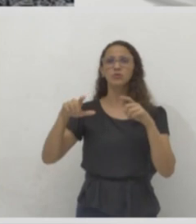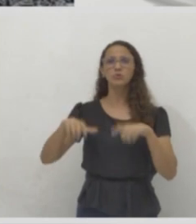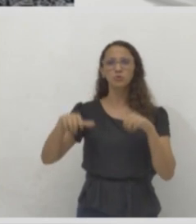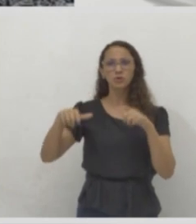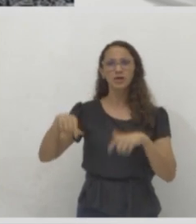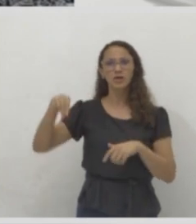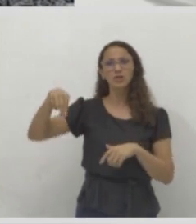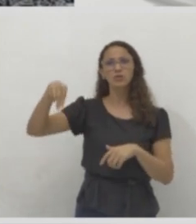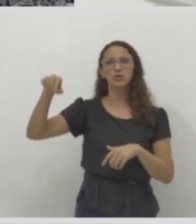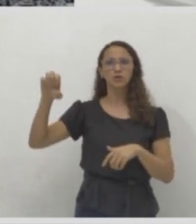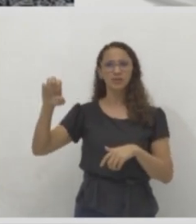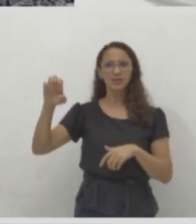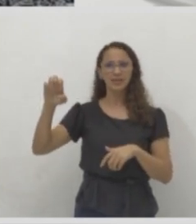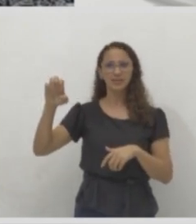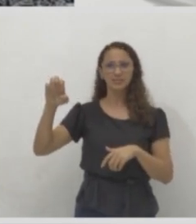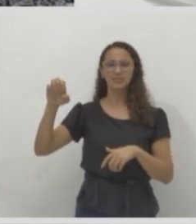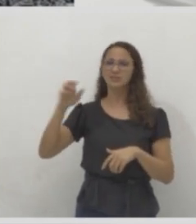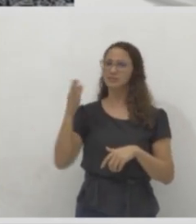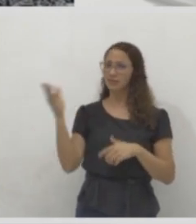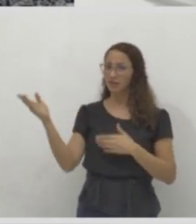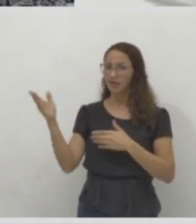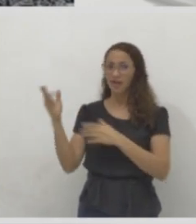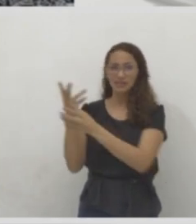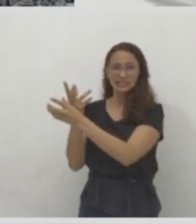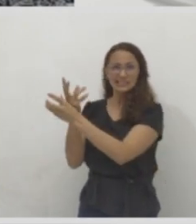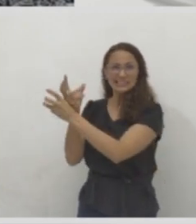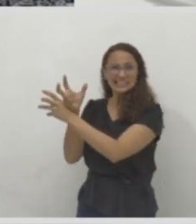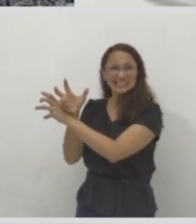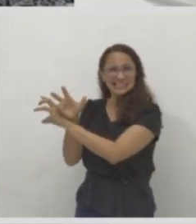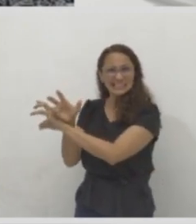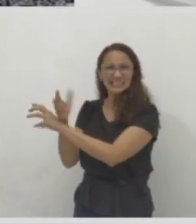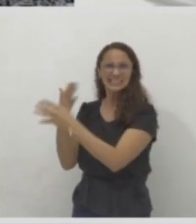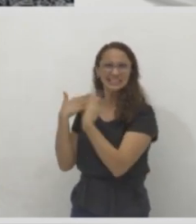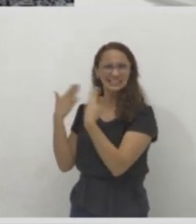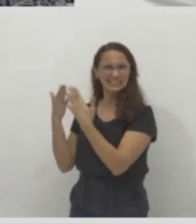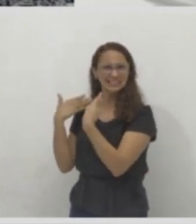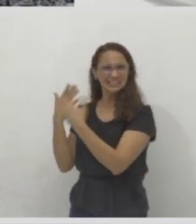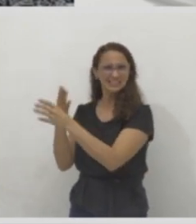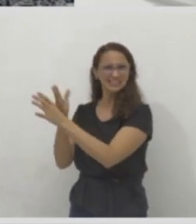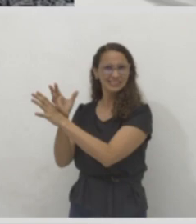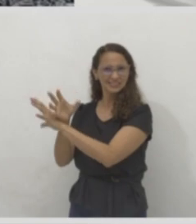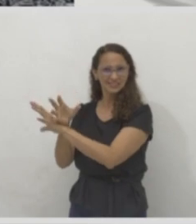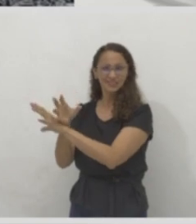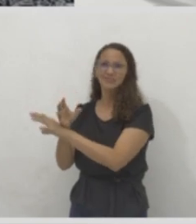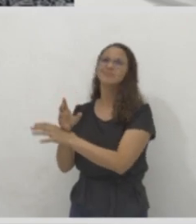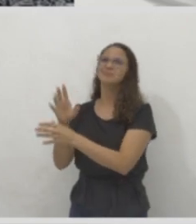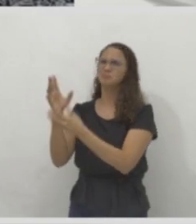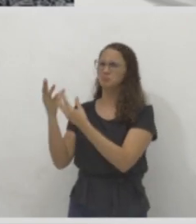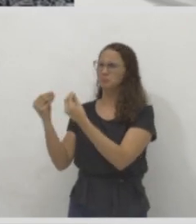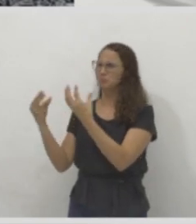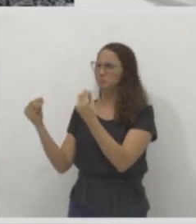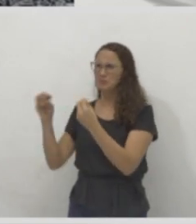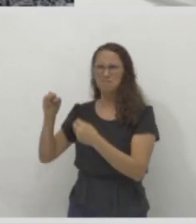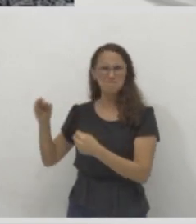grande seca no Nordeste. E milhares de nordestinos vieram para a Amazônia